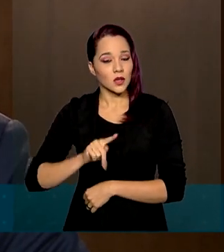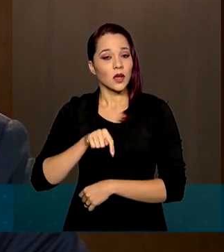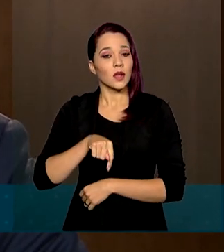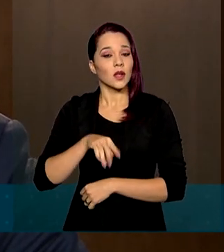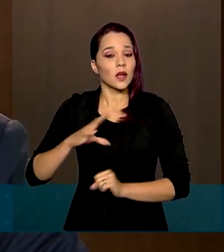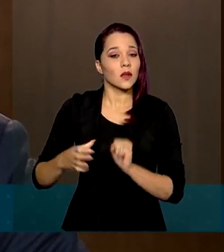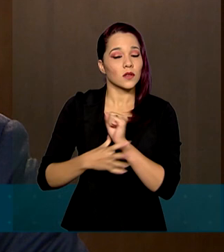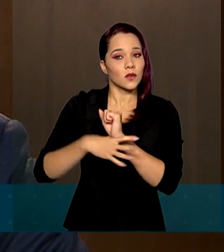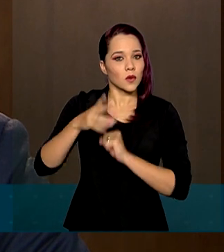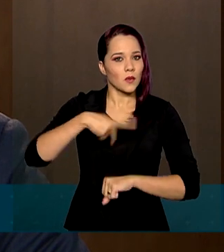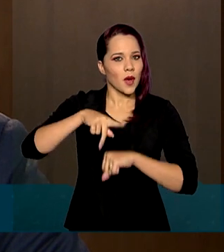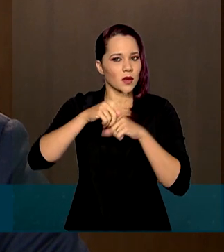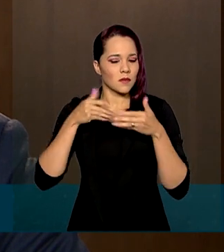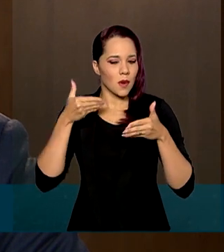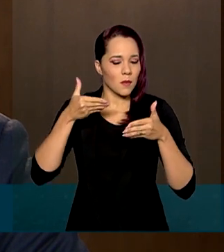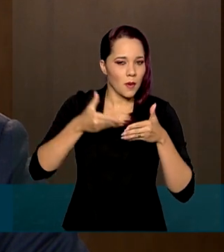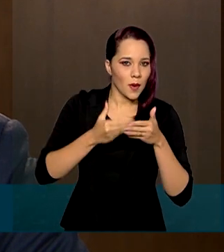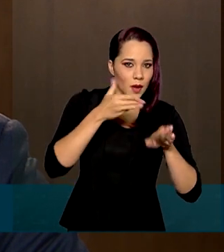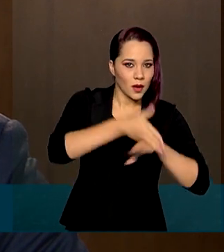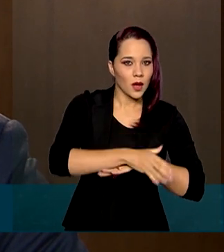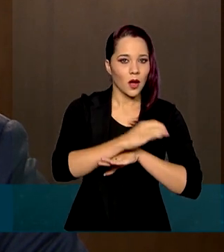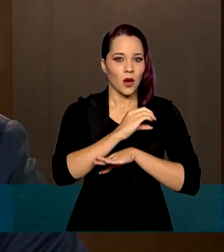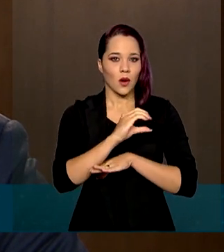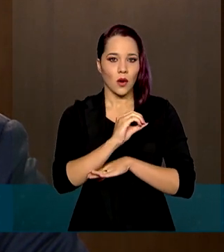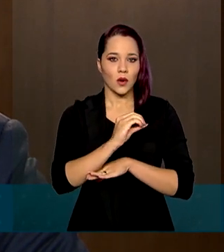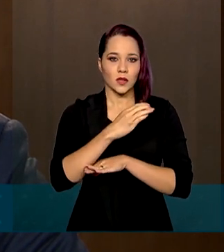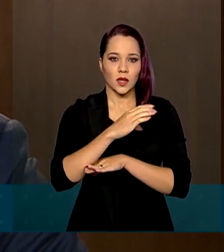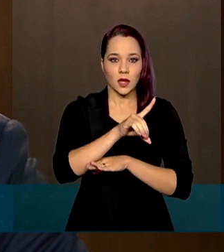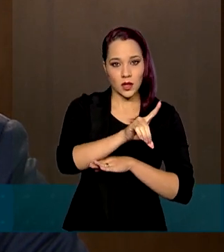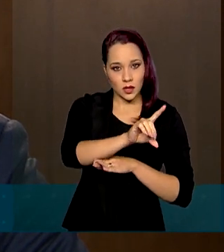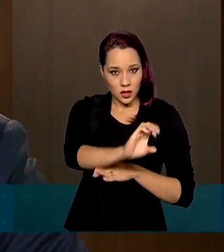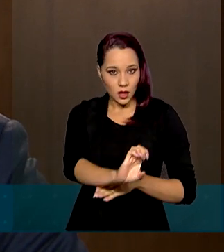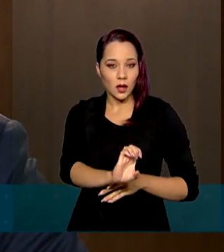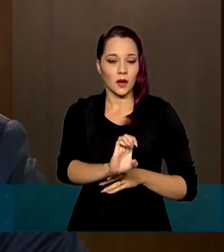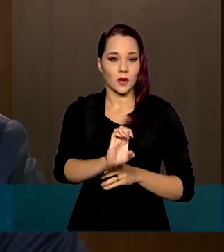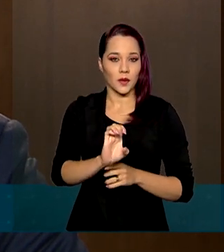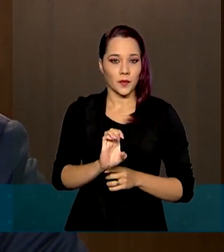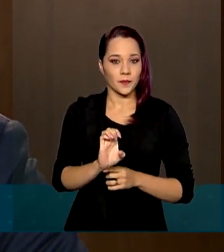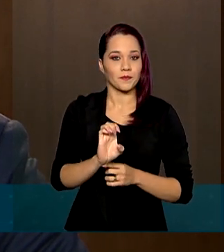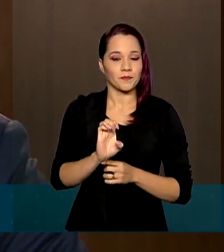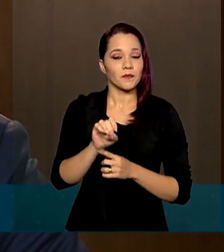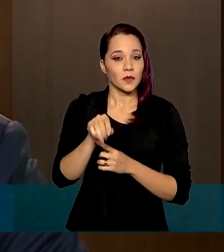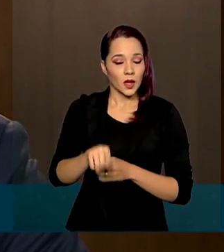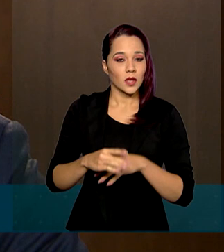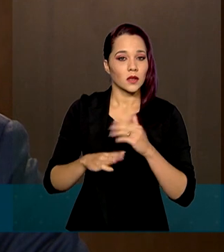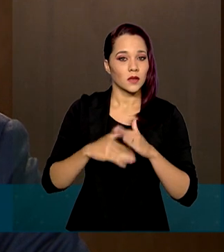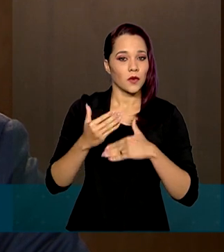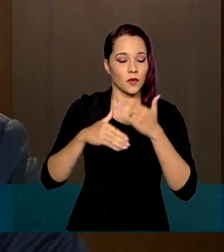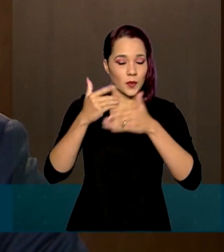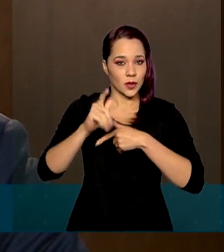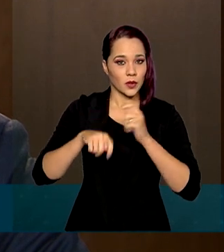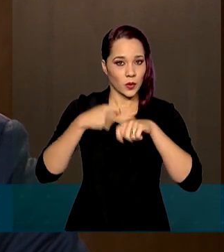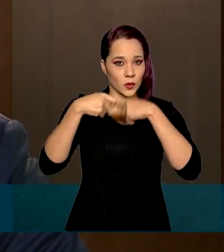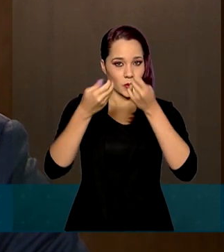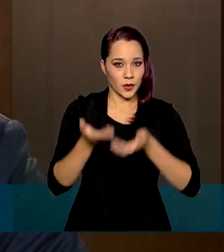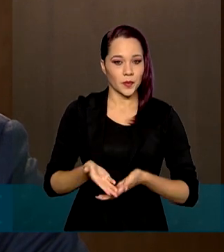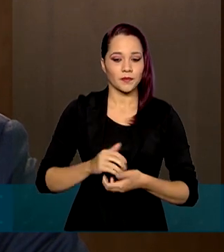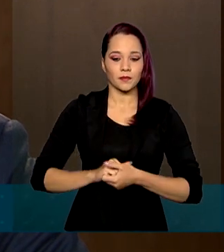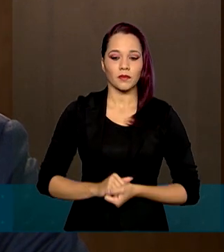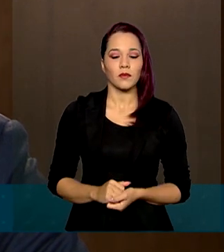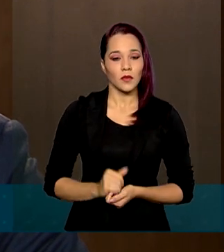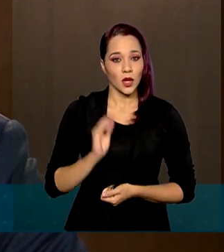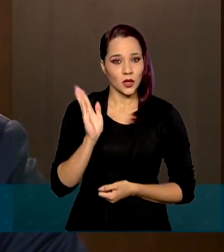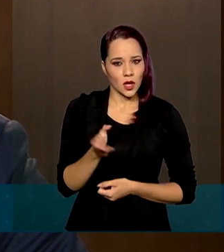que o país está perto de ingressar na OCDE, a Organização para a Cooperação e Desenvolvimento Econômico. Já